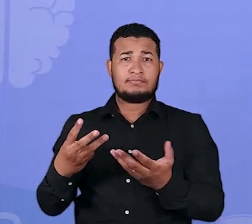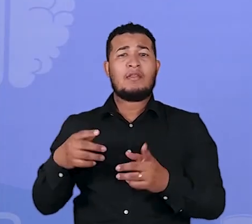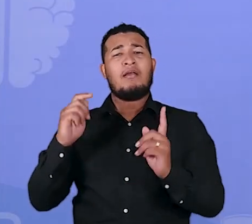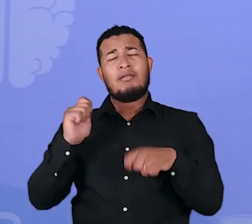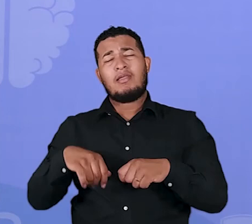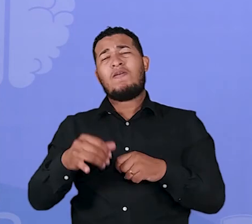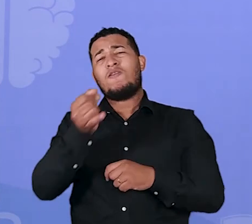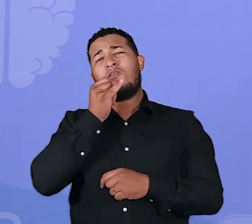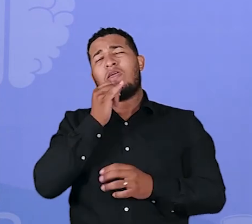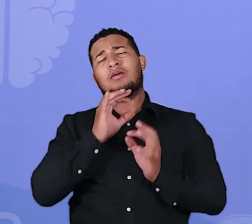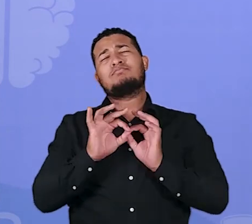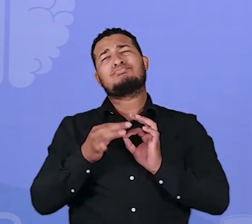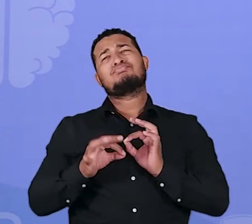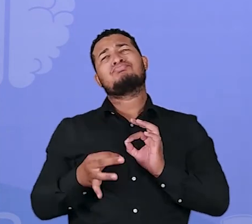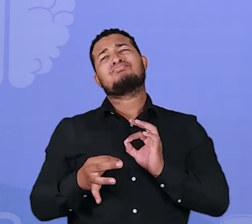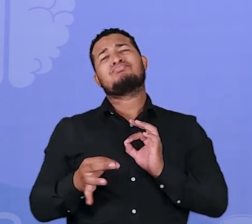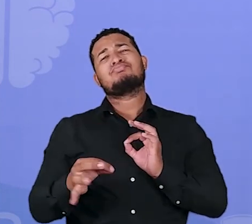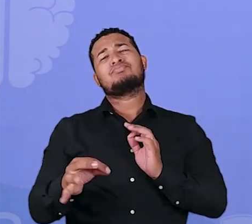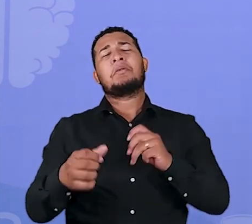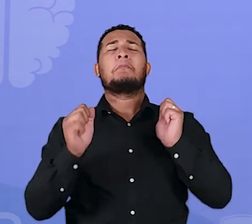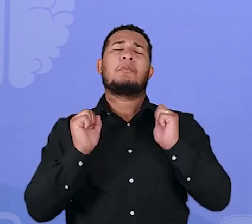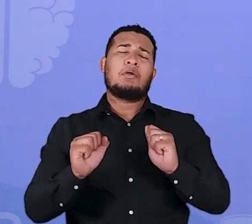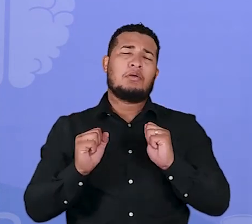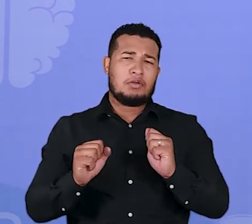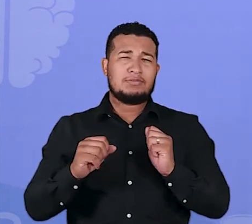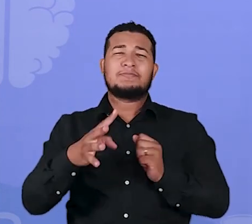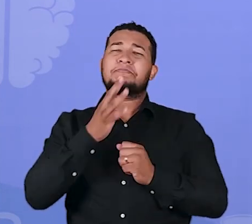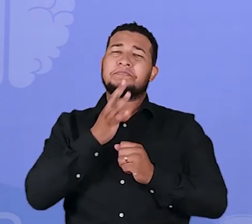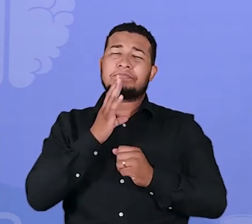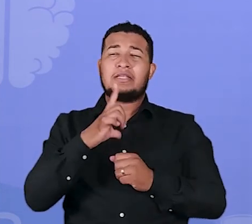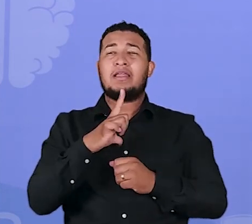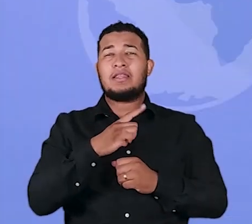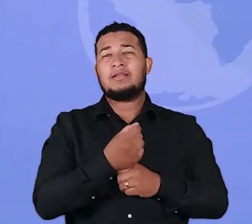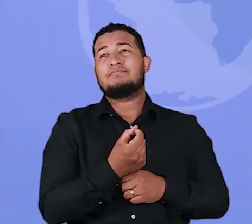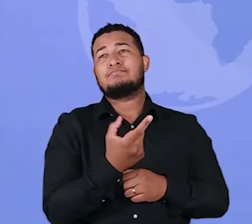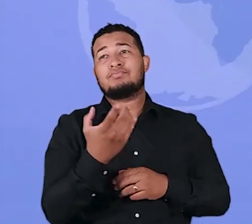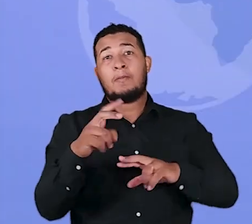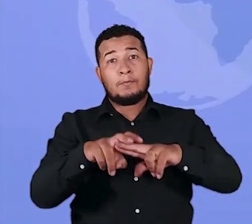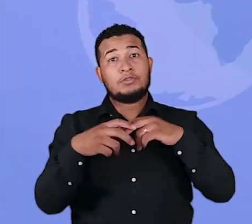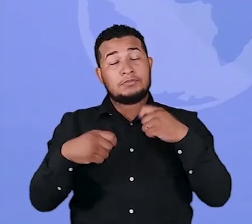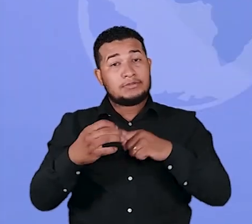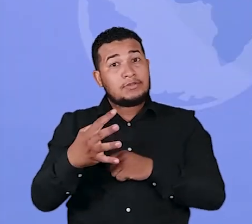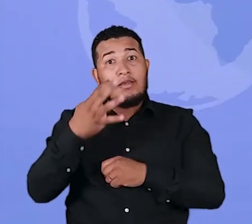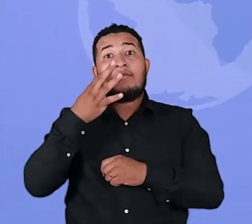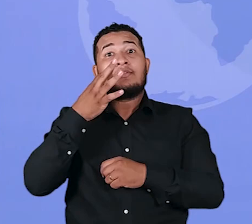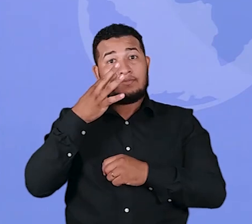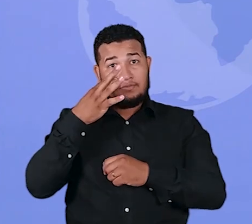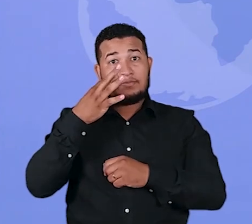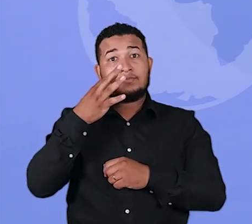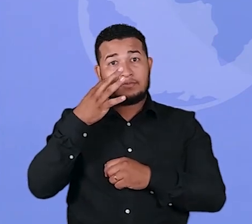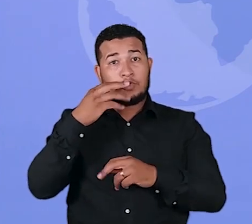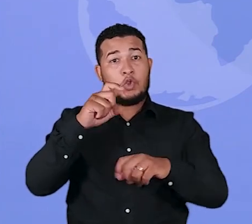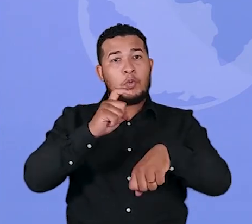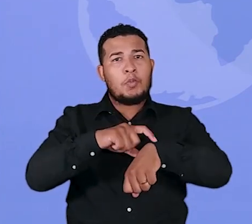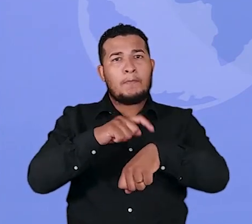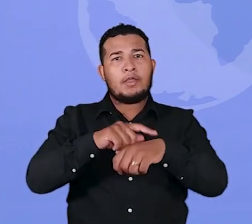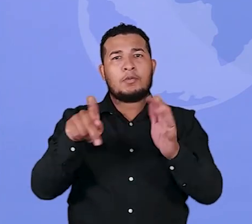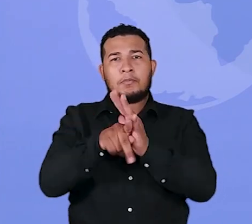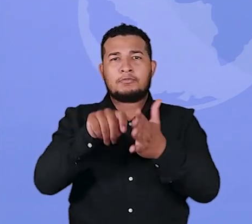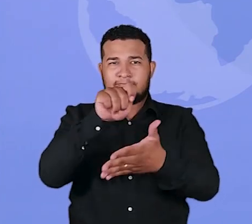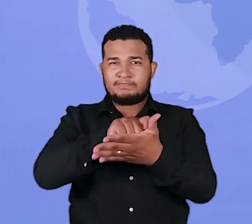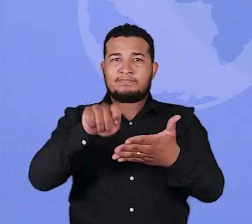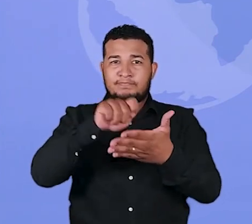gente poderia dar inúmeros exemplos de textos incoerentes que a gente pega. Então você precisa ficar ligado na hora que você faz uma